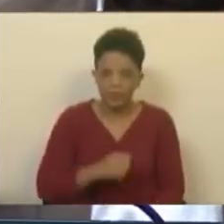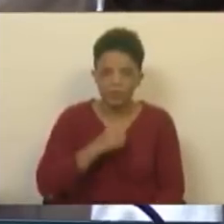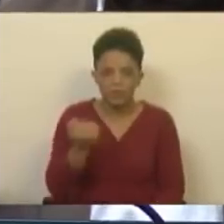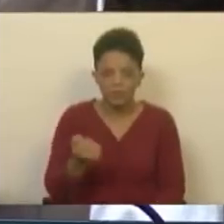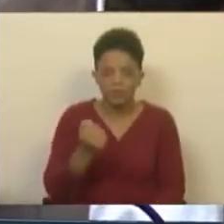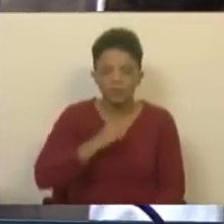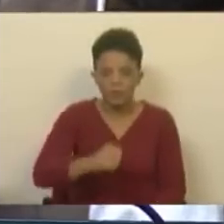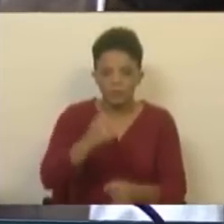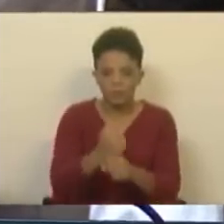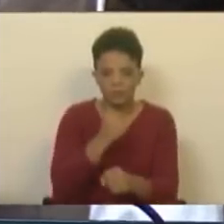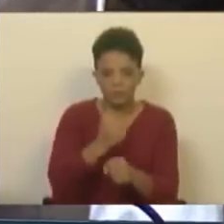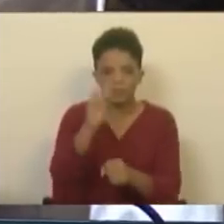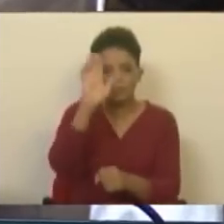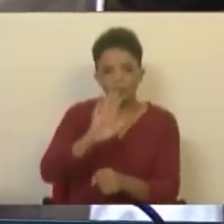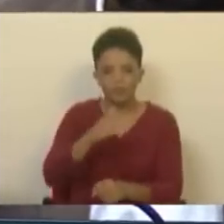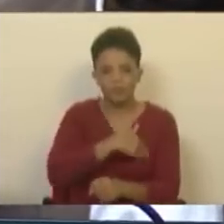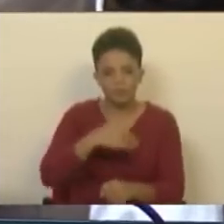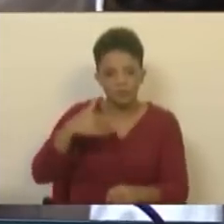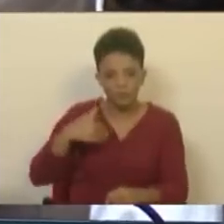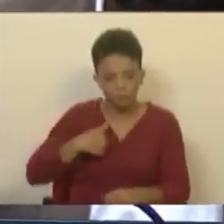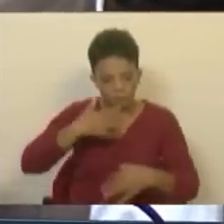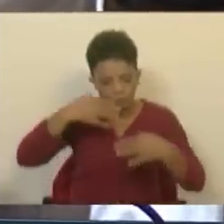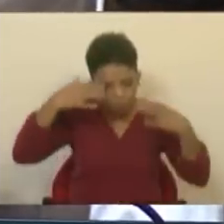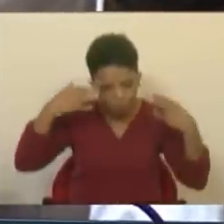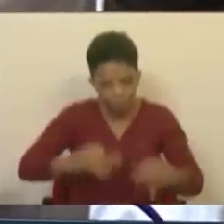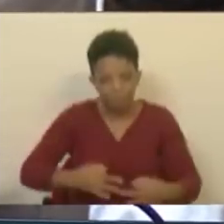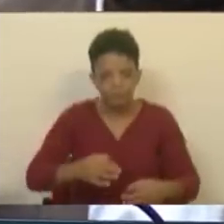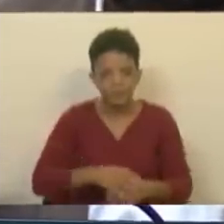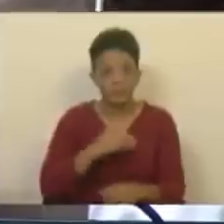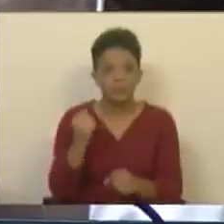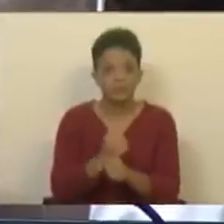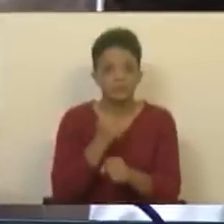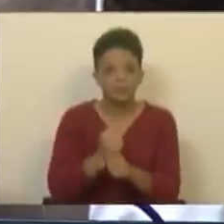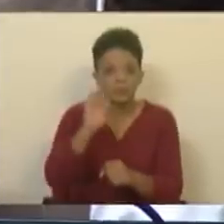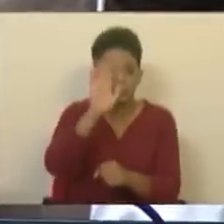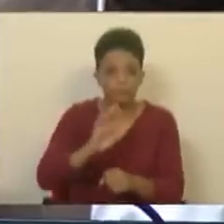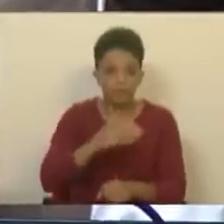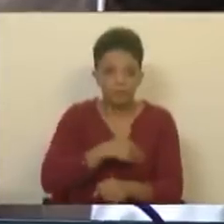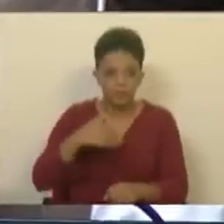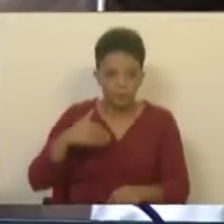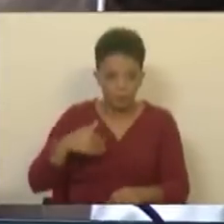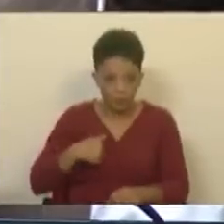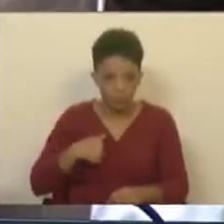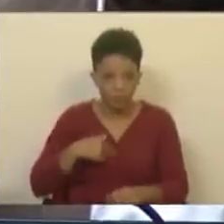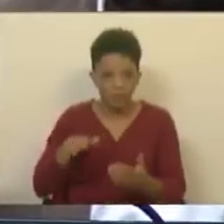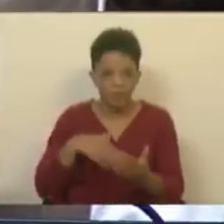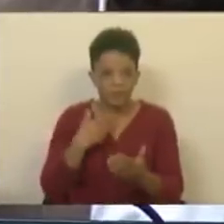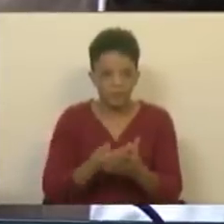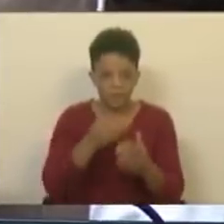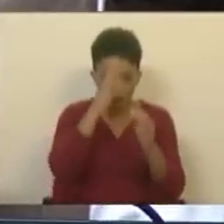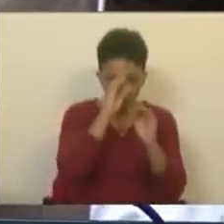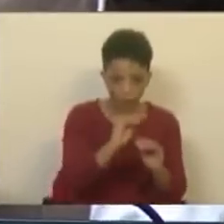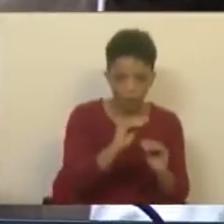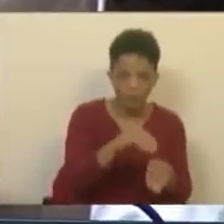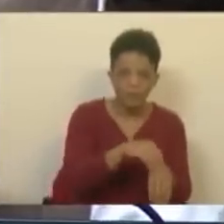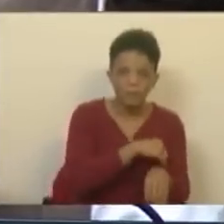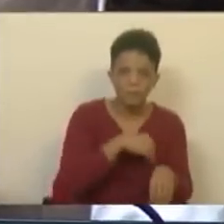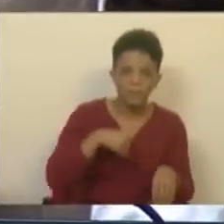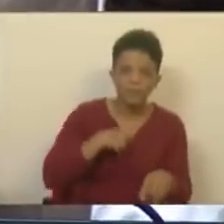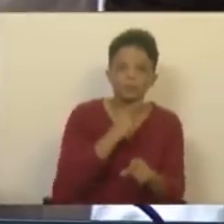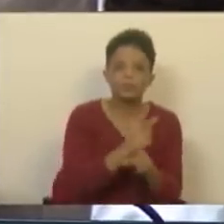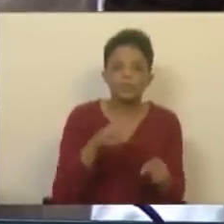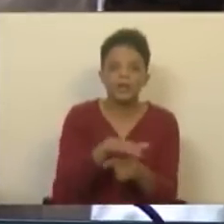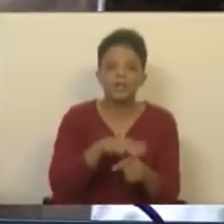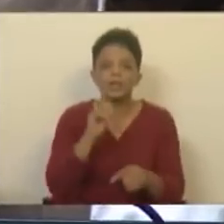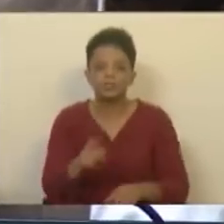o serviço Nacional de saúde literalmente o serviço Nacional de saúde está a formar médicos para o setor